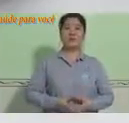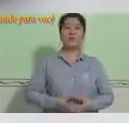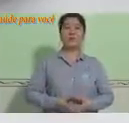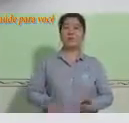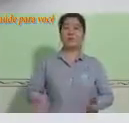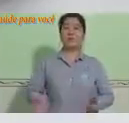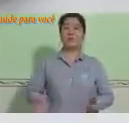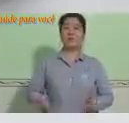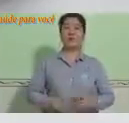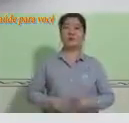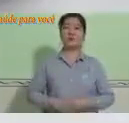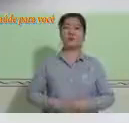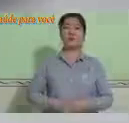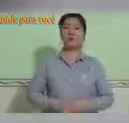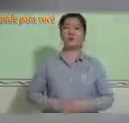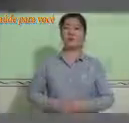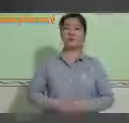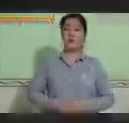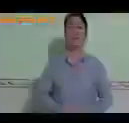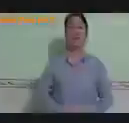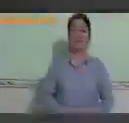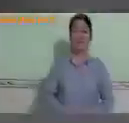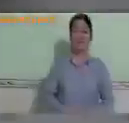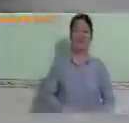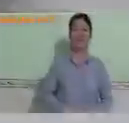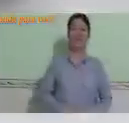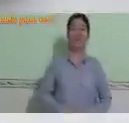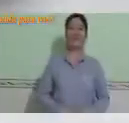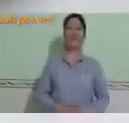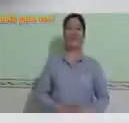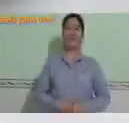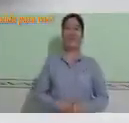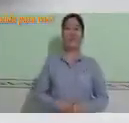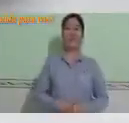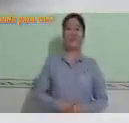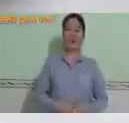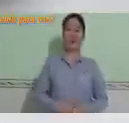fala, mastigação e deglutição.